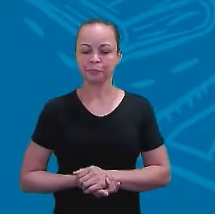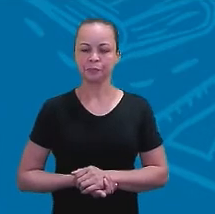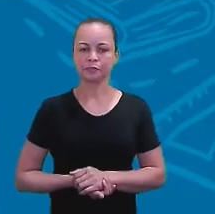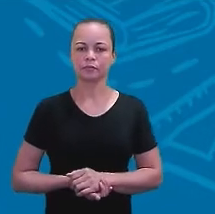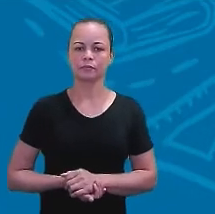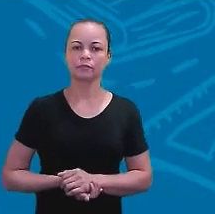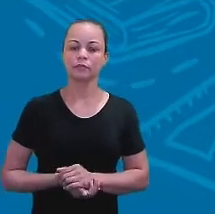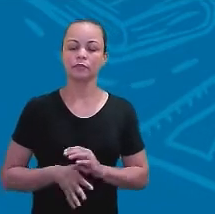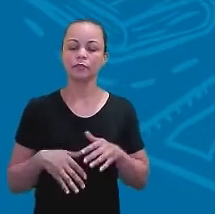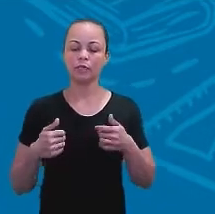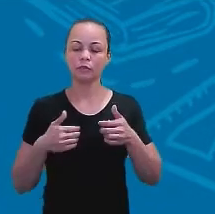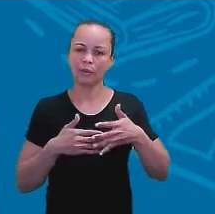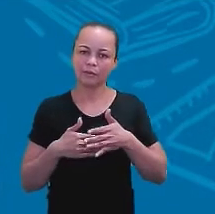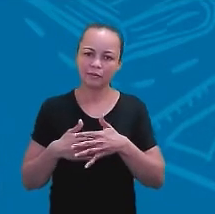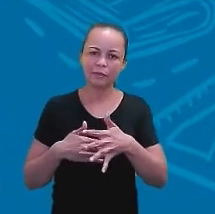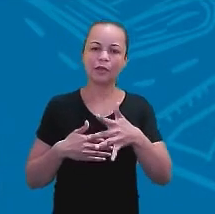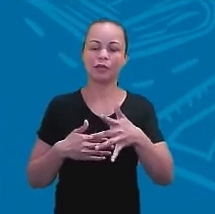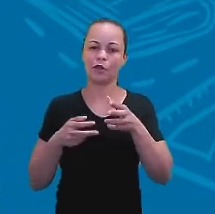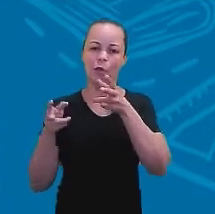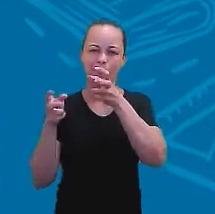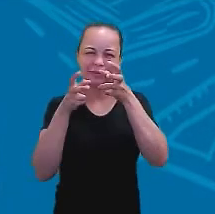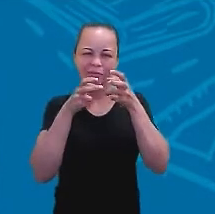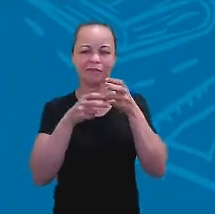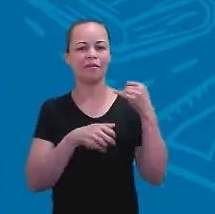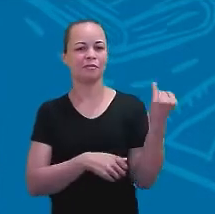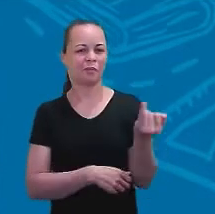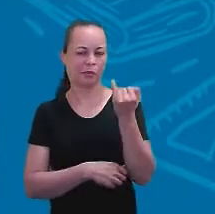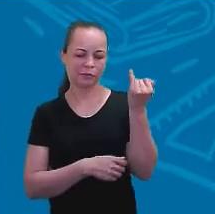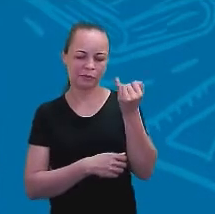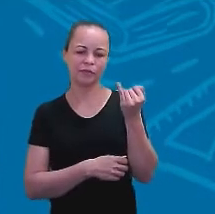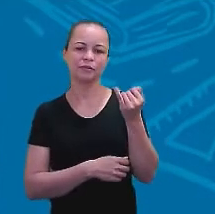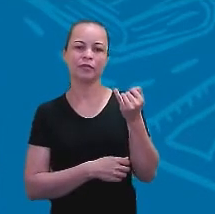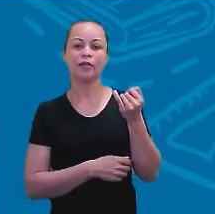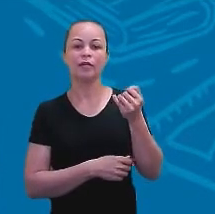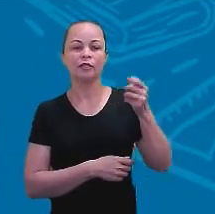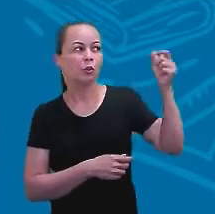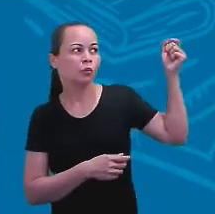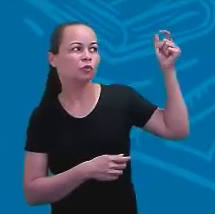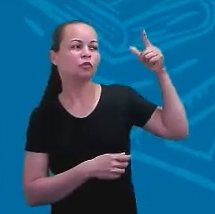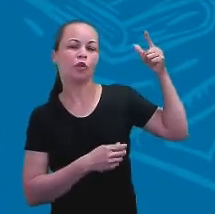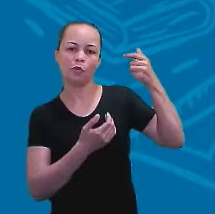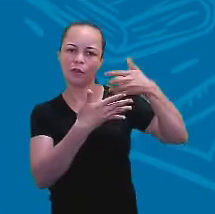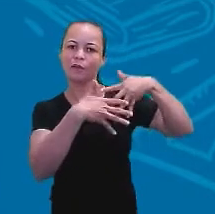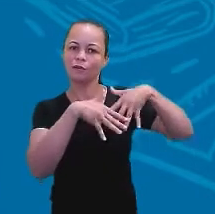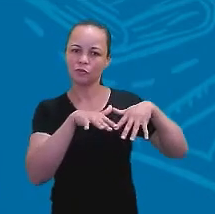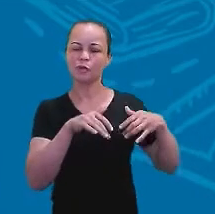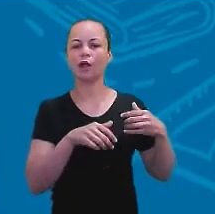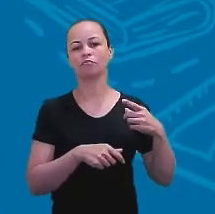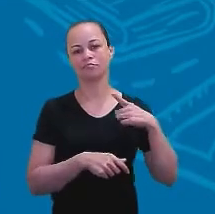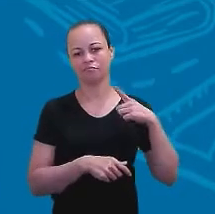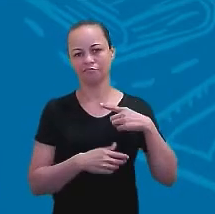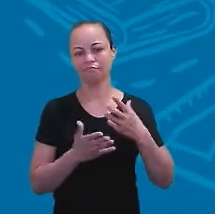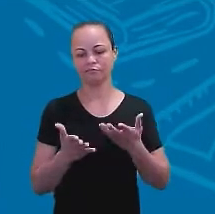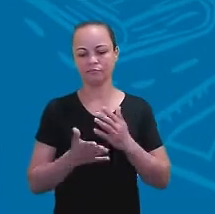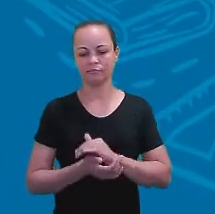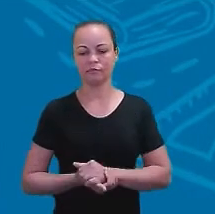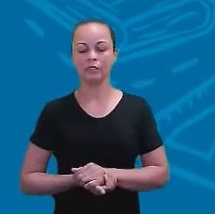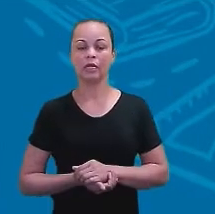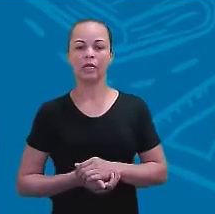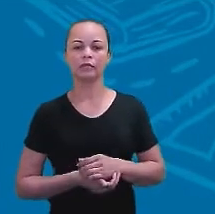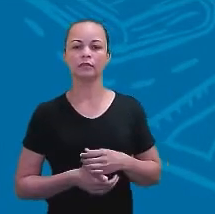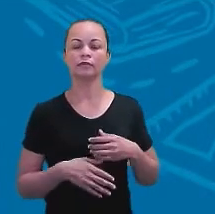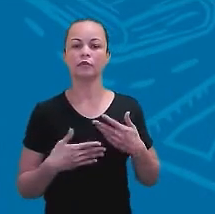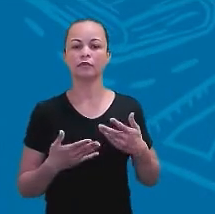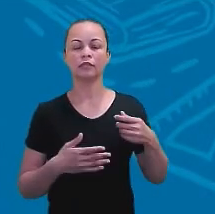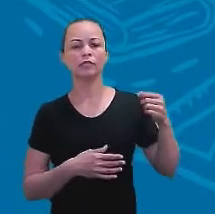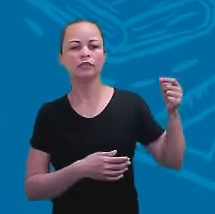Então, a gente já começa a partir daí a observar a importância que essa luz natural ela possui. Portanto, ó, o sol, a luz solar,